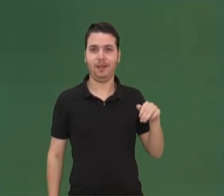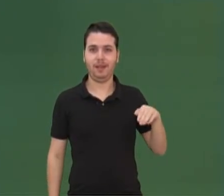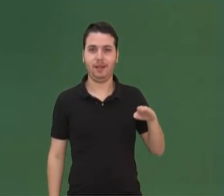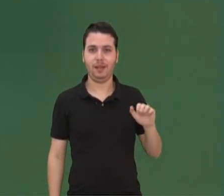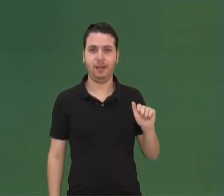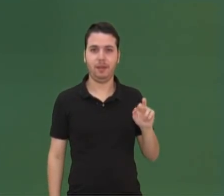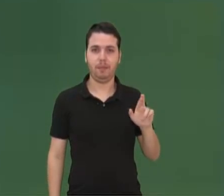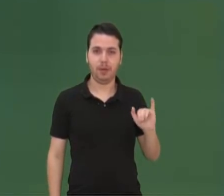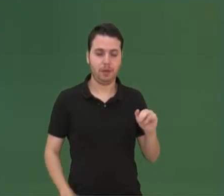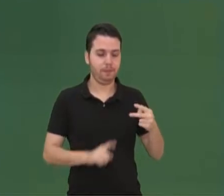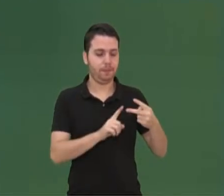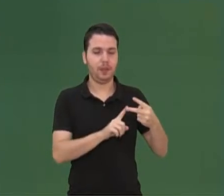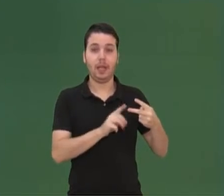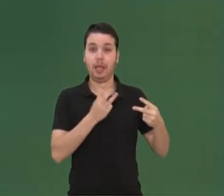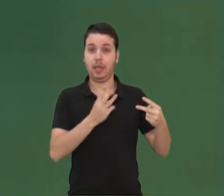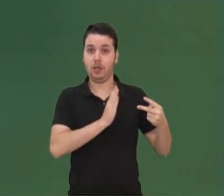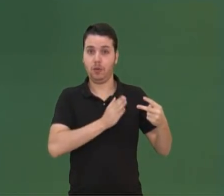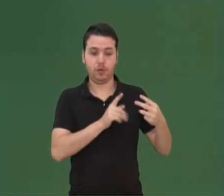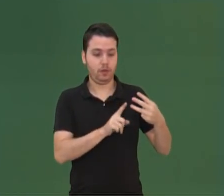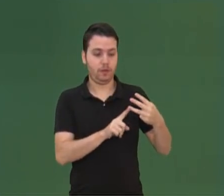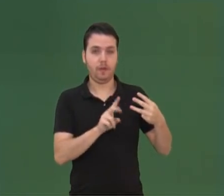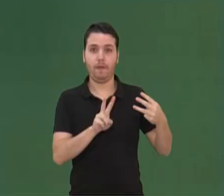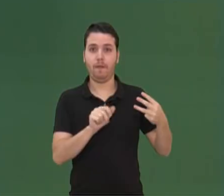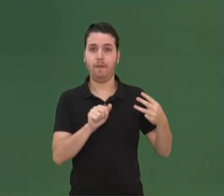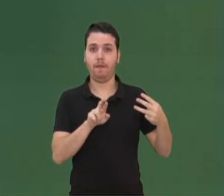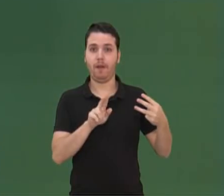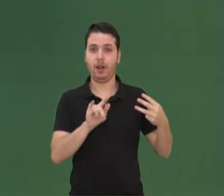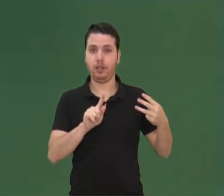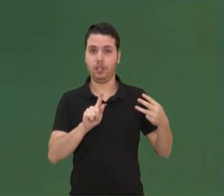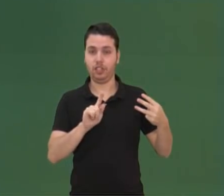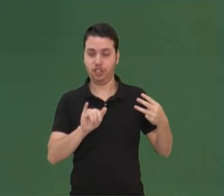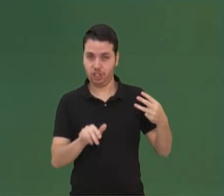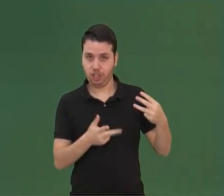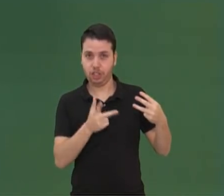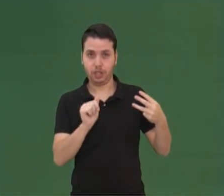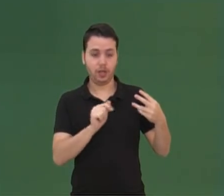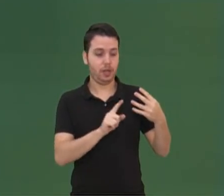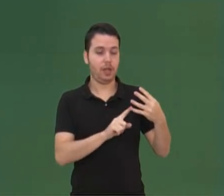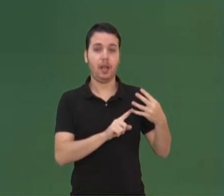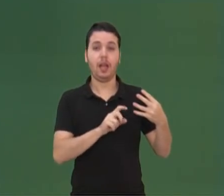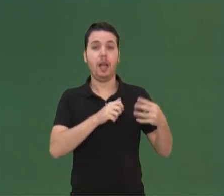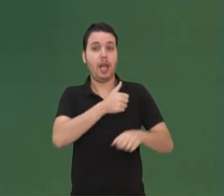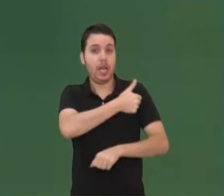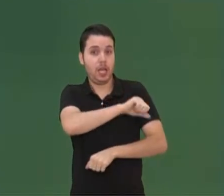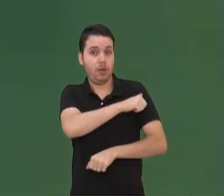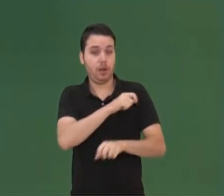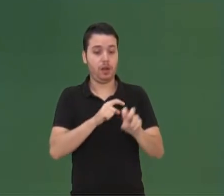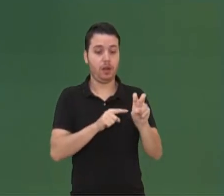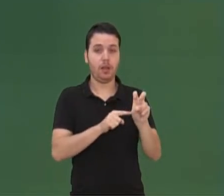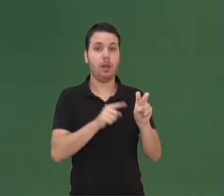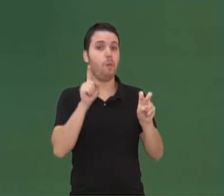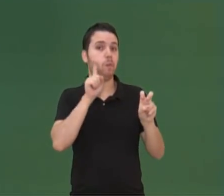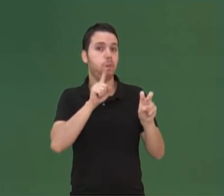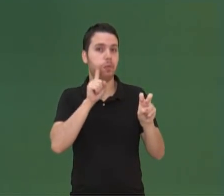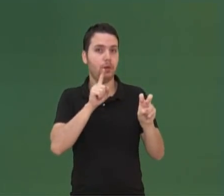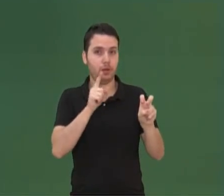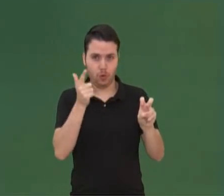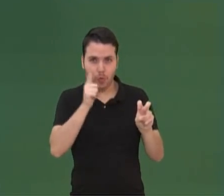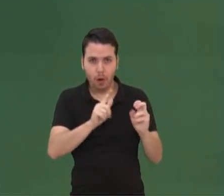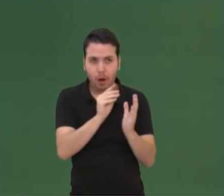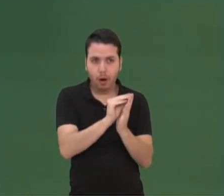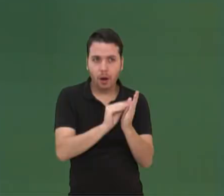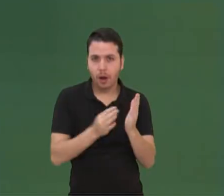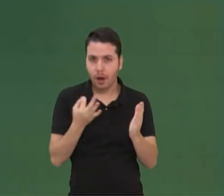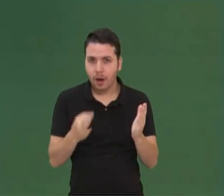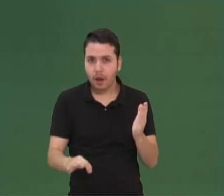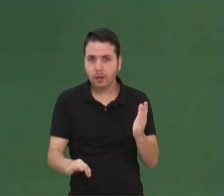Corações, Varginha, Rio de Janeiro e Estados Unidos. Fechou? Deu certo? Vamos dar